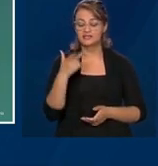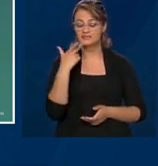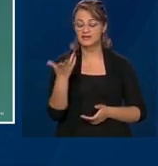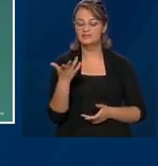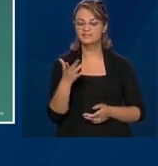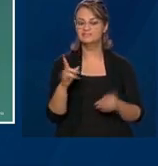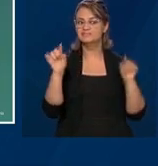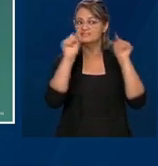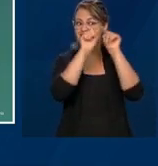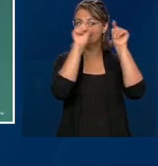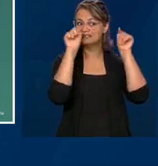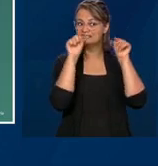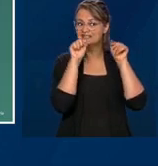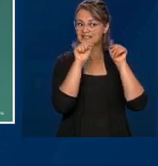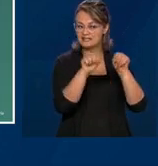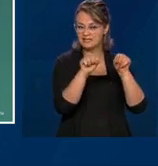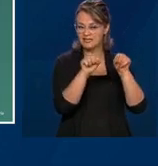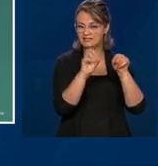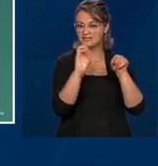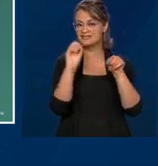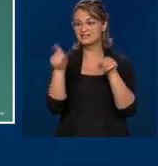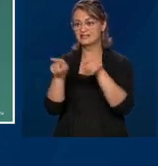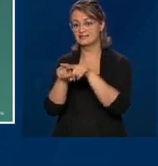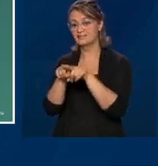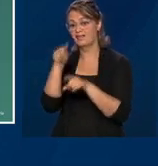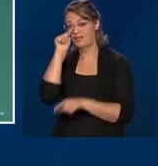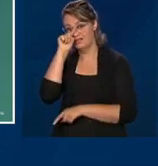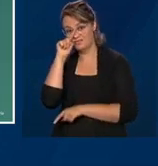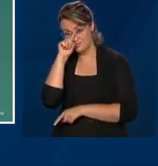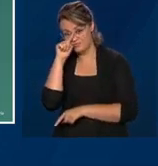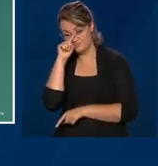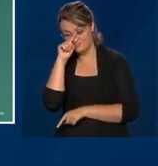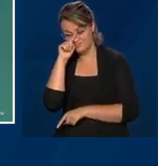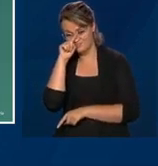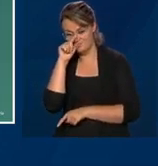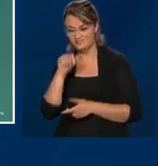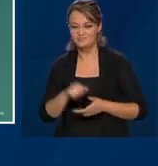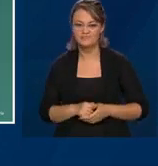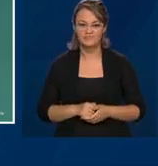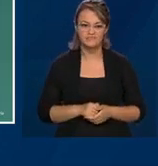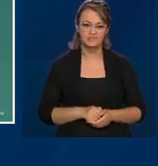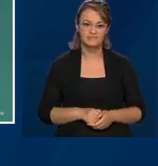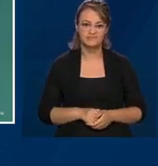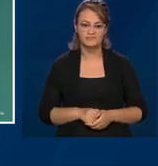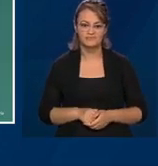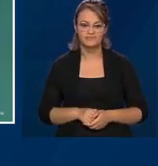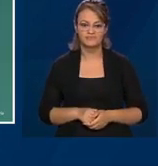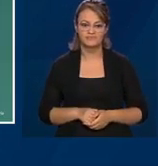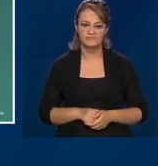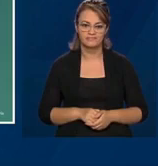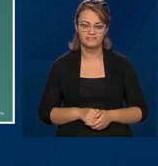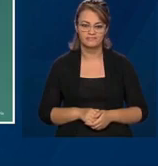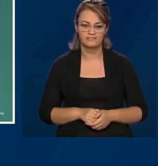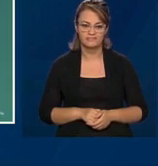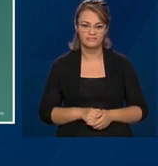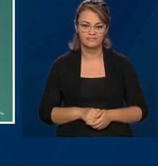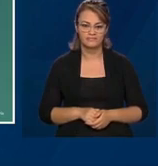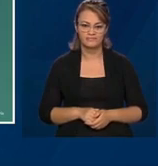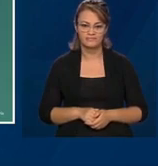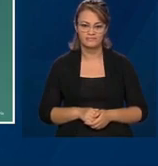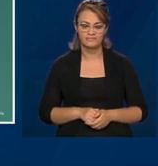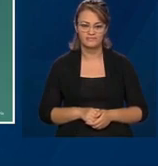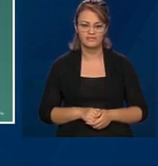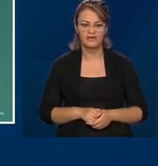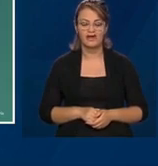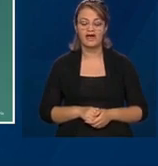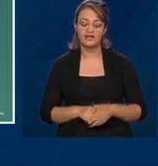vocês quais as incertezas e riscos, né? Então, a gente falou, nessa outra parte anterior, a gente